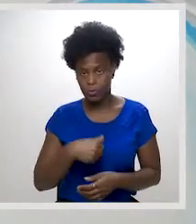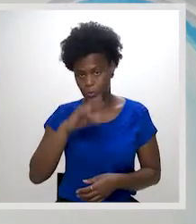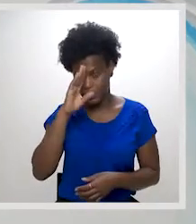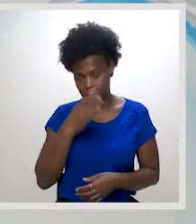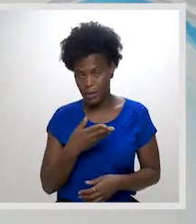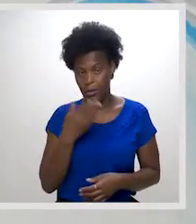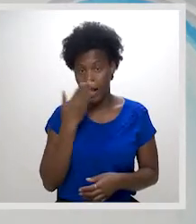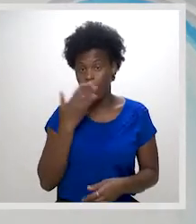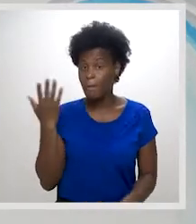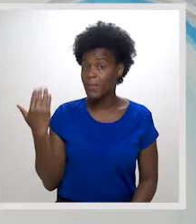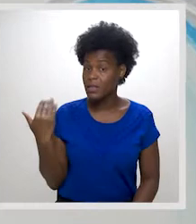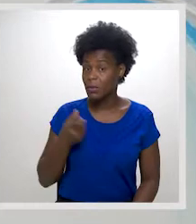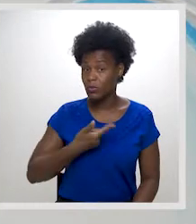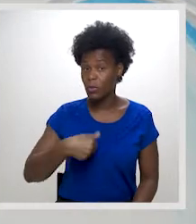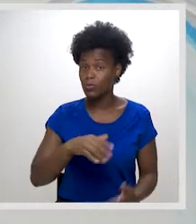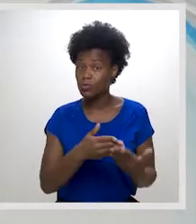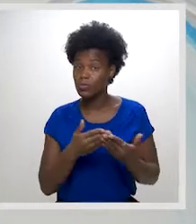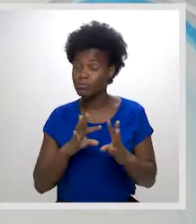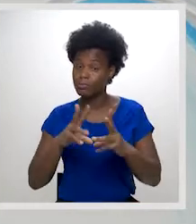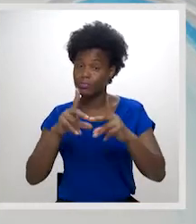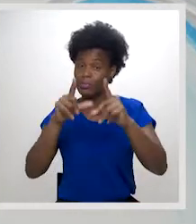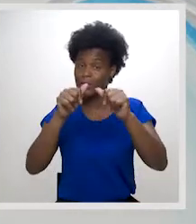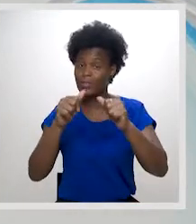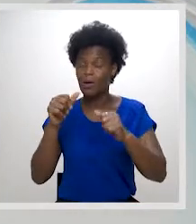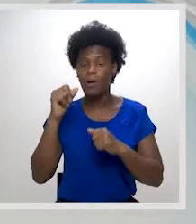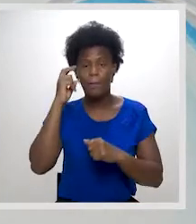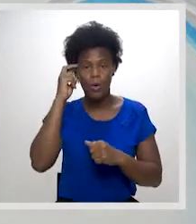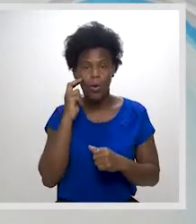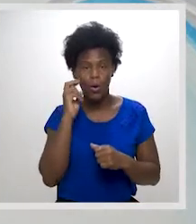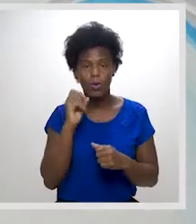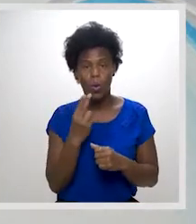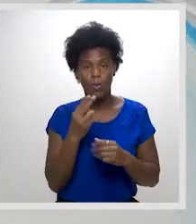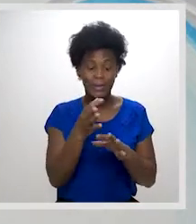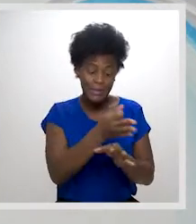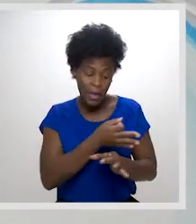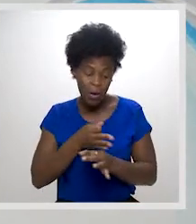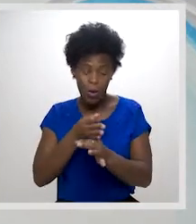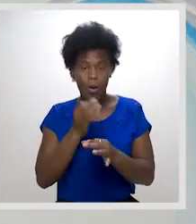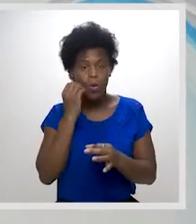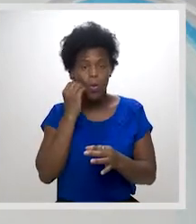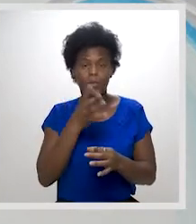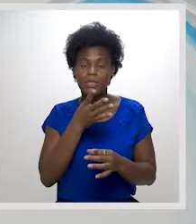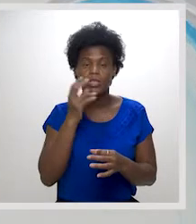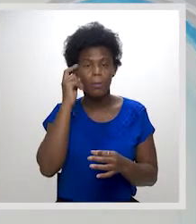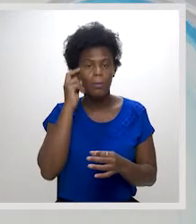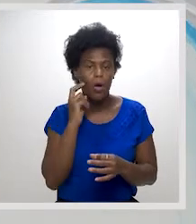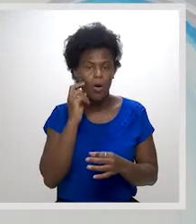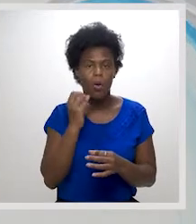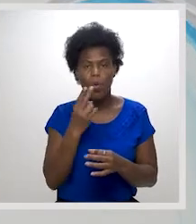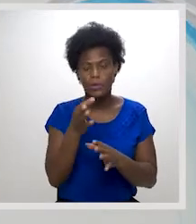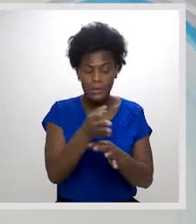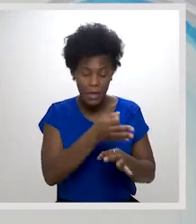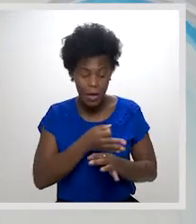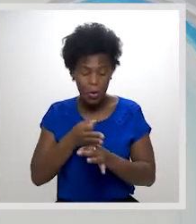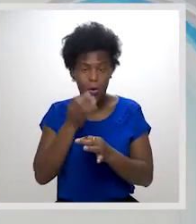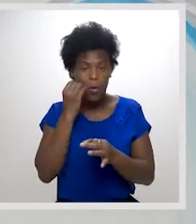nós sabemos, na aula passada nós estudamos a evolução biológica ou celular. Como é que se diz biológica ou celular?